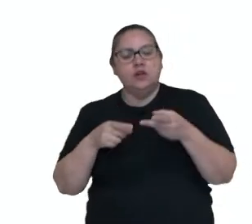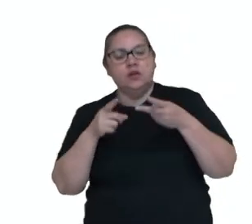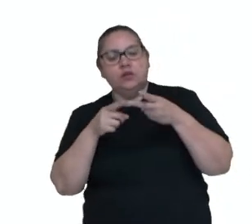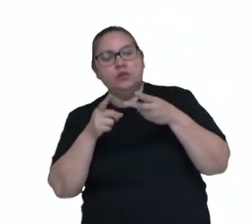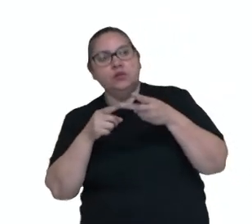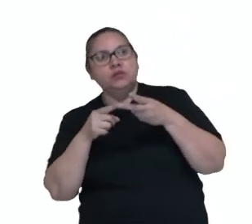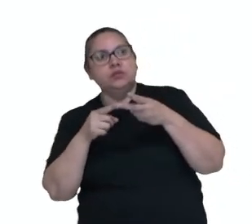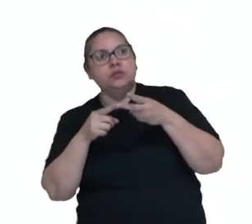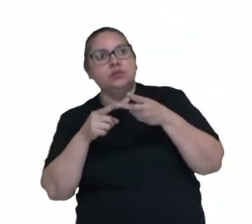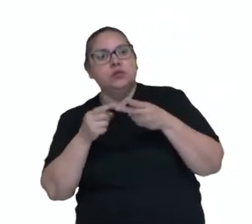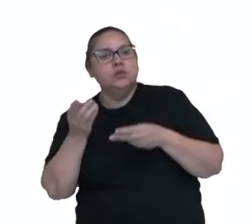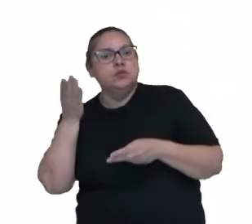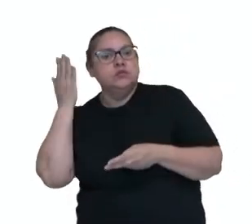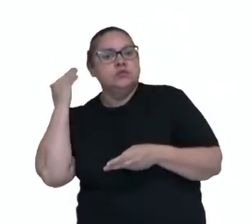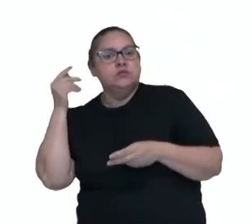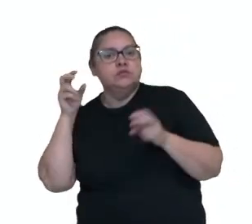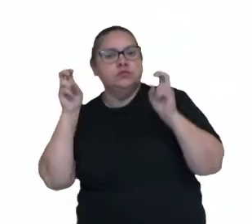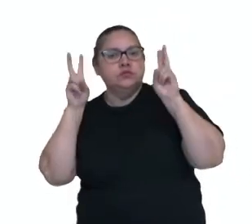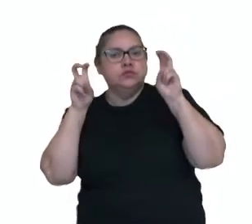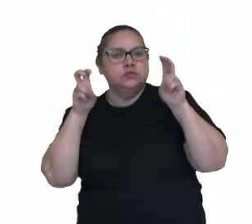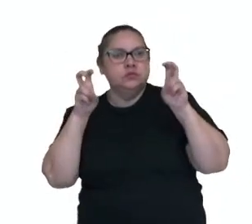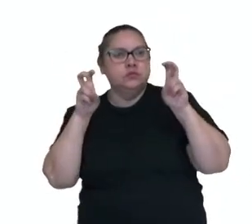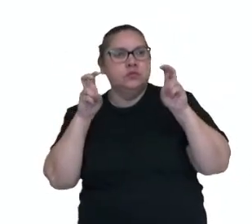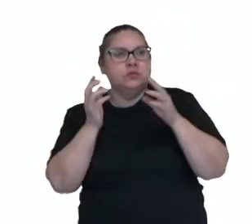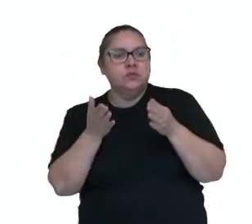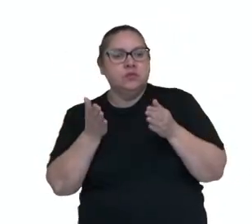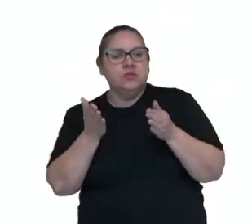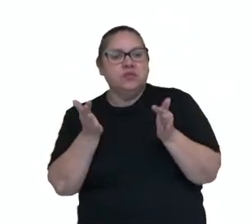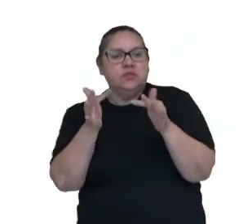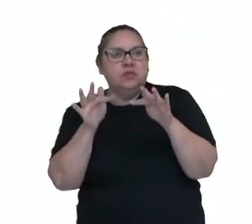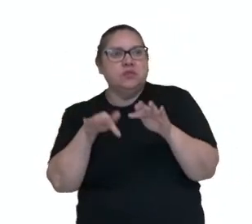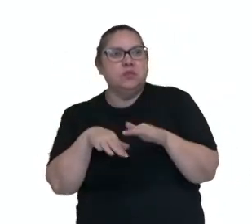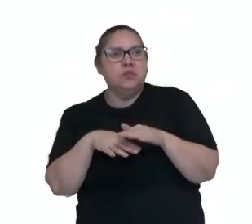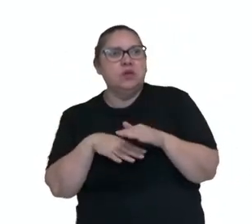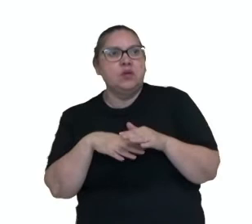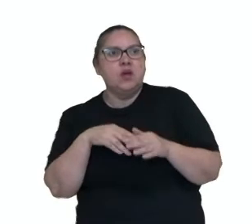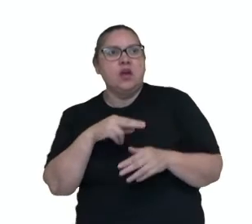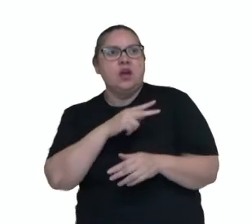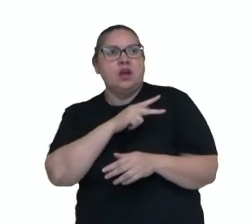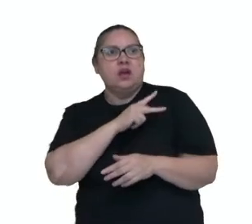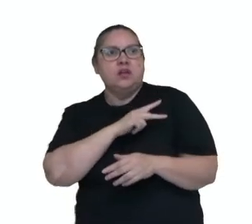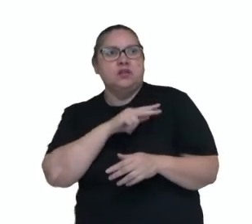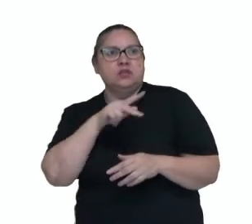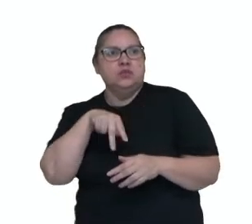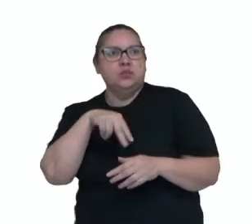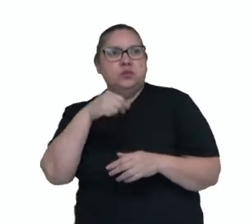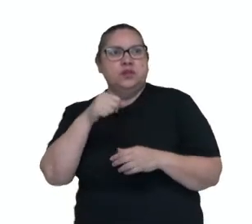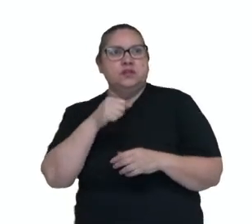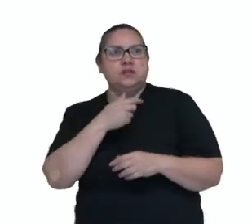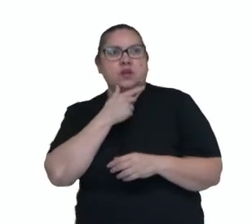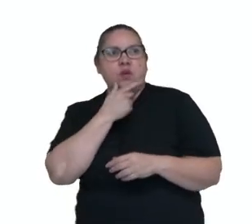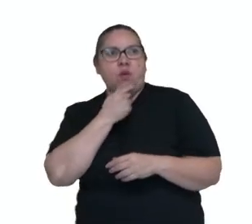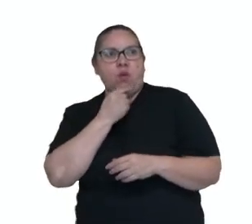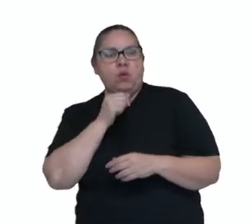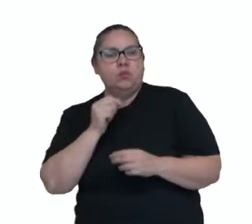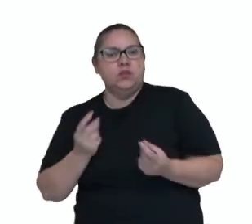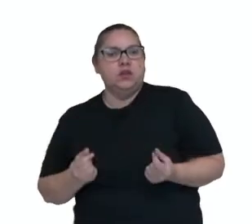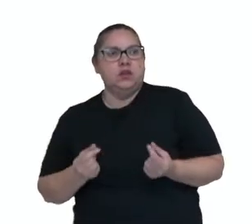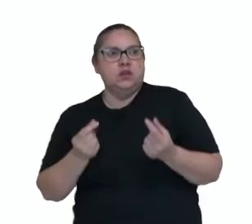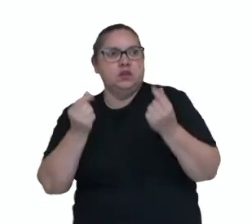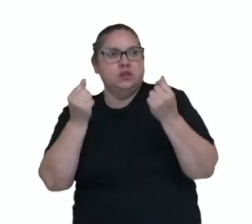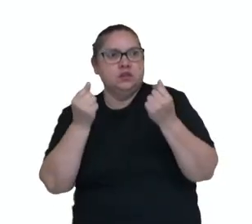é um antigo título de nobreza inferior a fidalgo ou ao homem rico. O eu lírico pretende atingir a